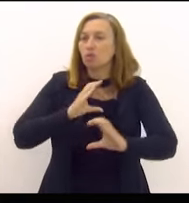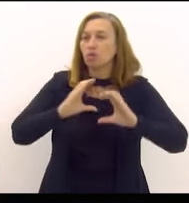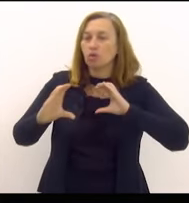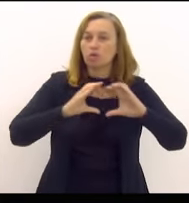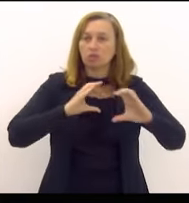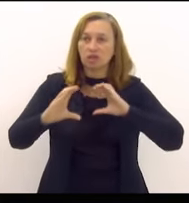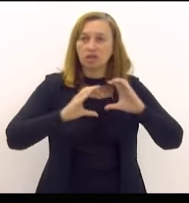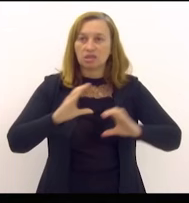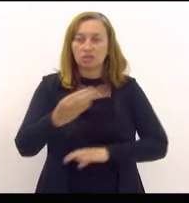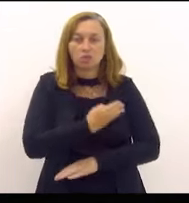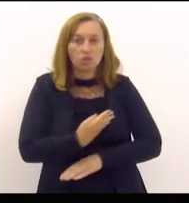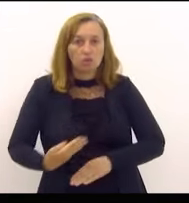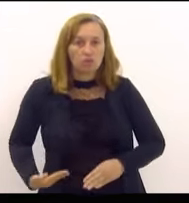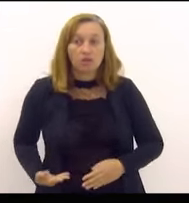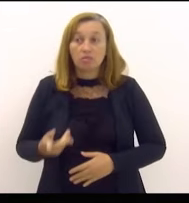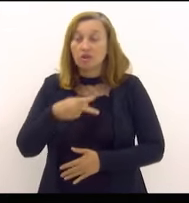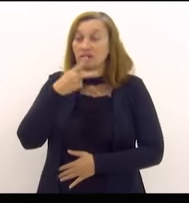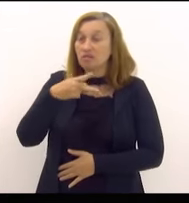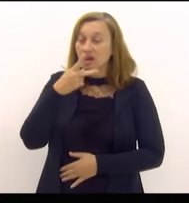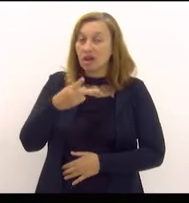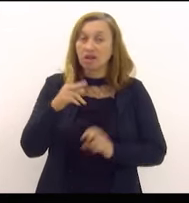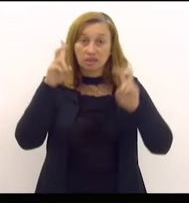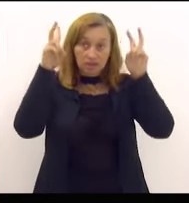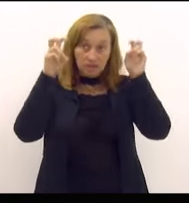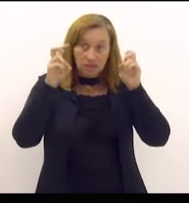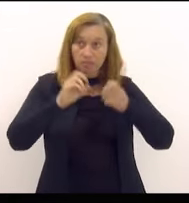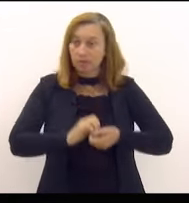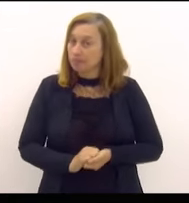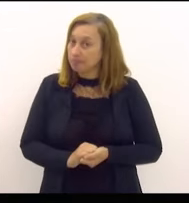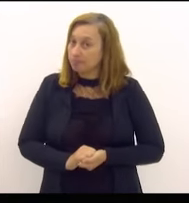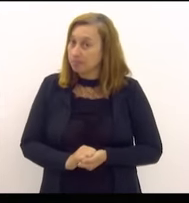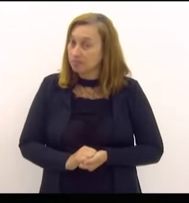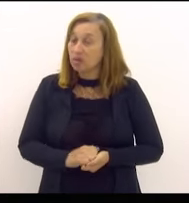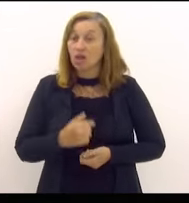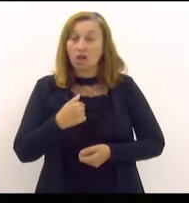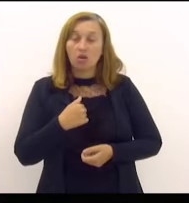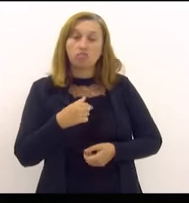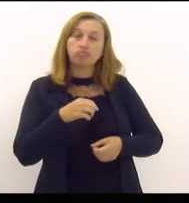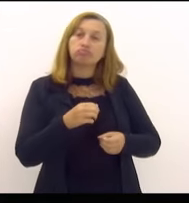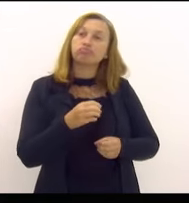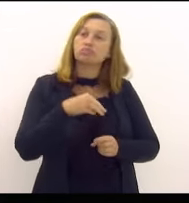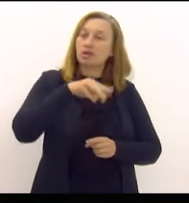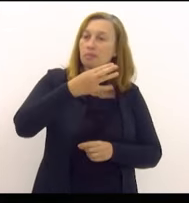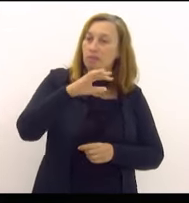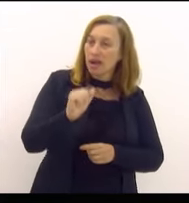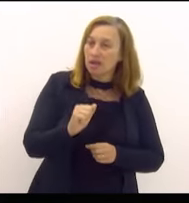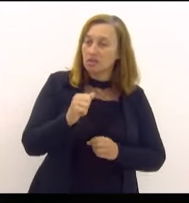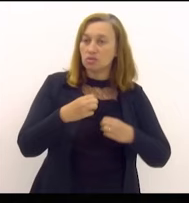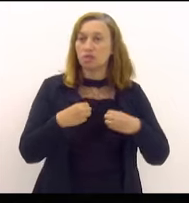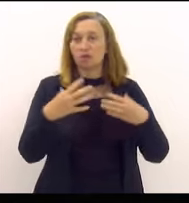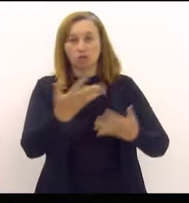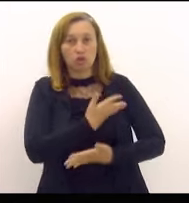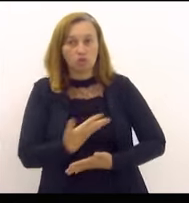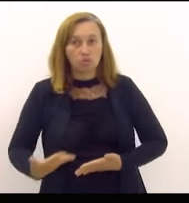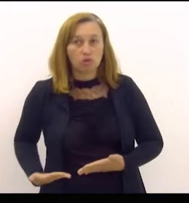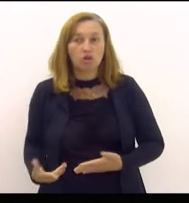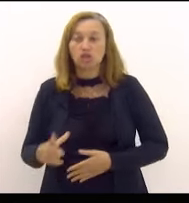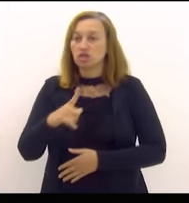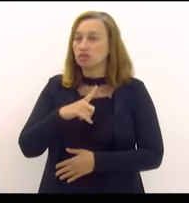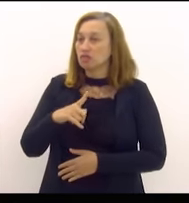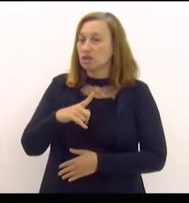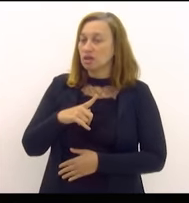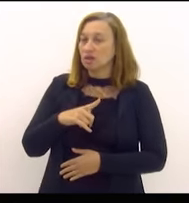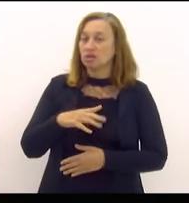o governo para tratar desse ponto. Eu fiz, em março, uma audiência pública, na qual estiveram